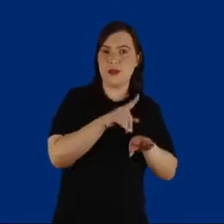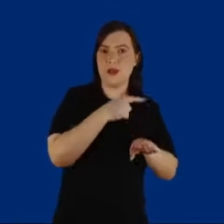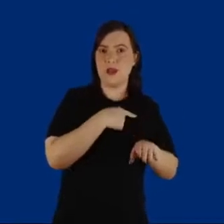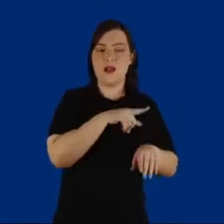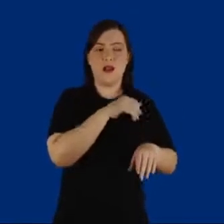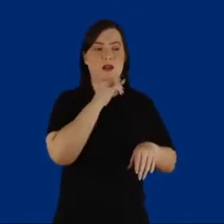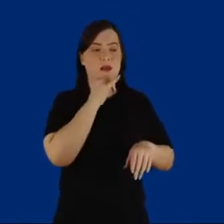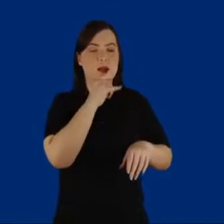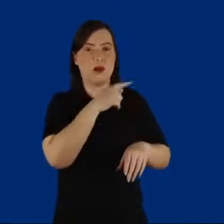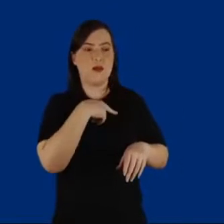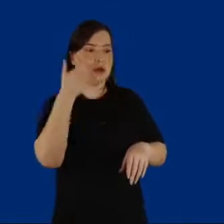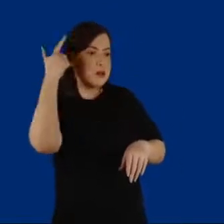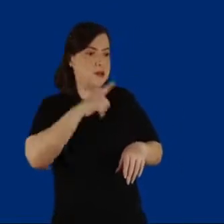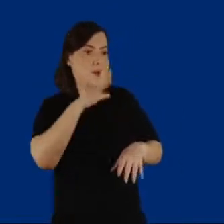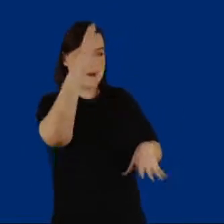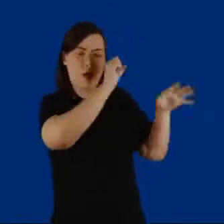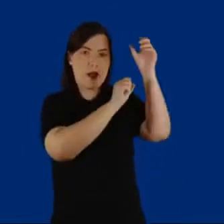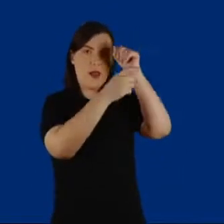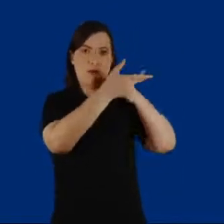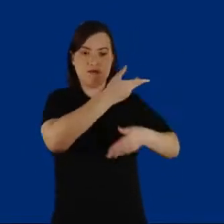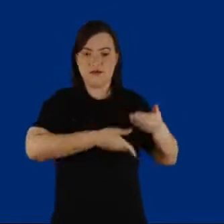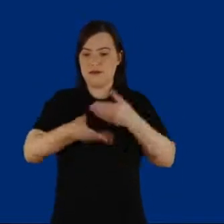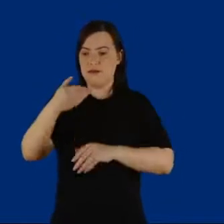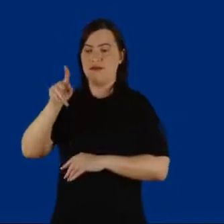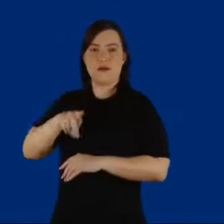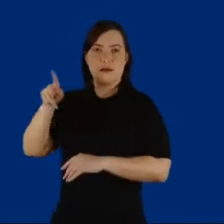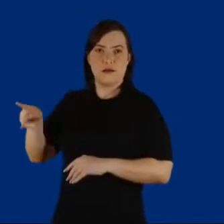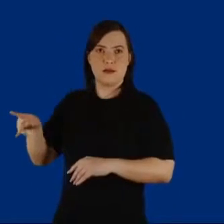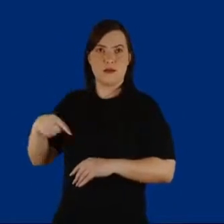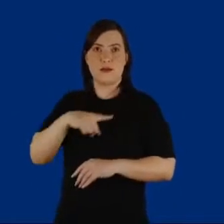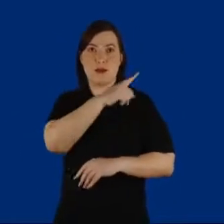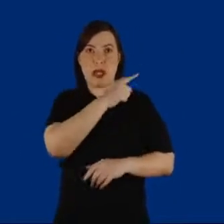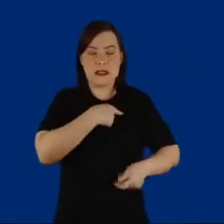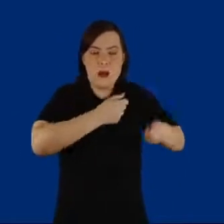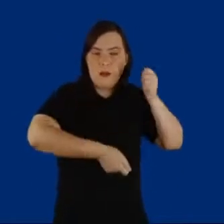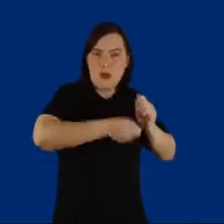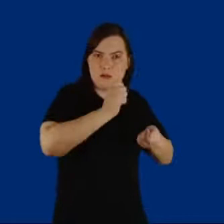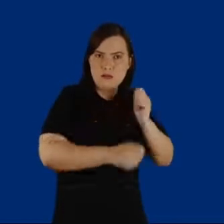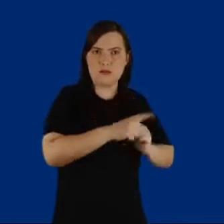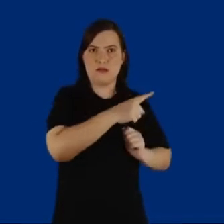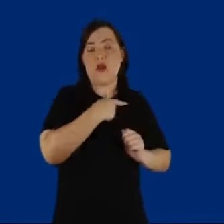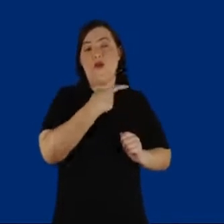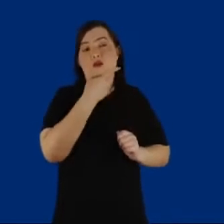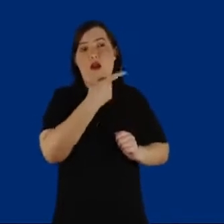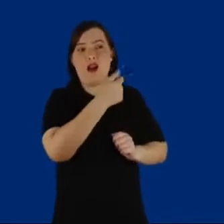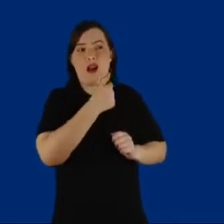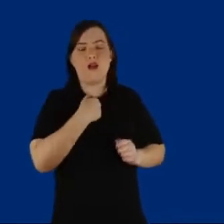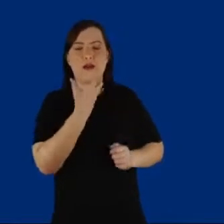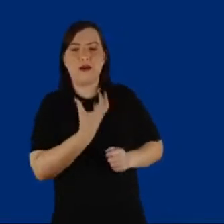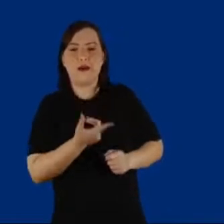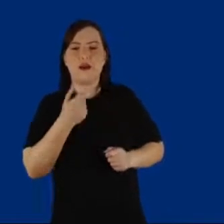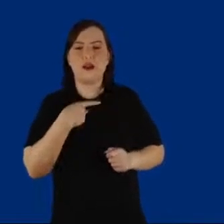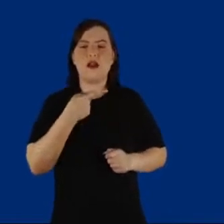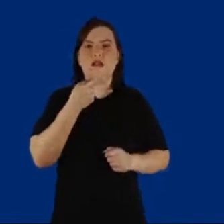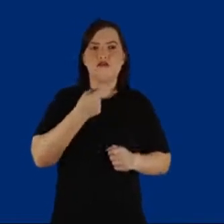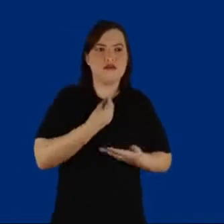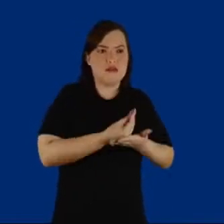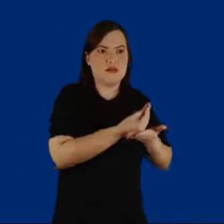para eles aprenderem com os professores. Esse aqui é o baterista, e ele falou assim: eu queria dar